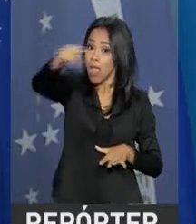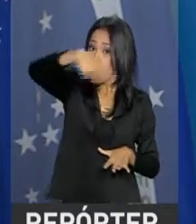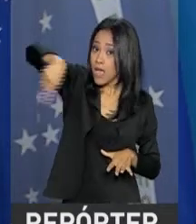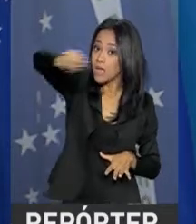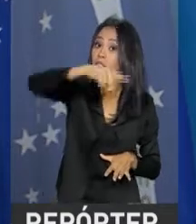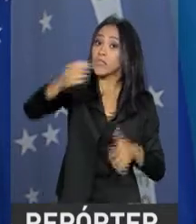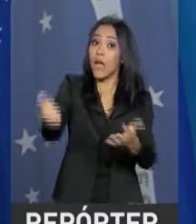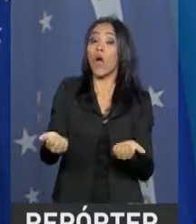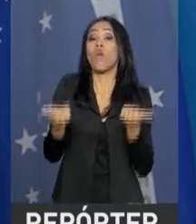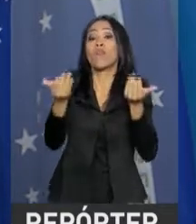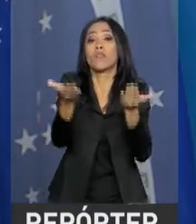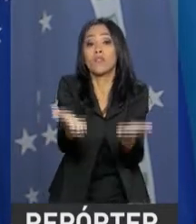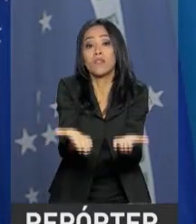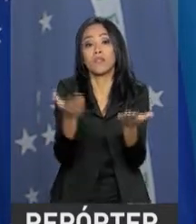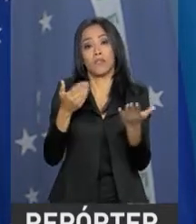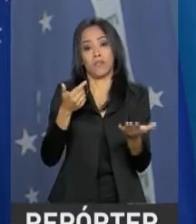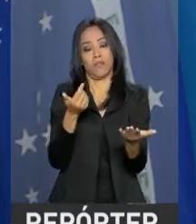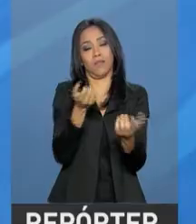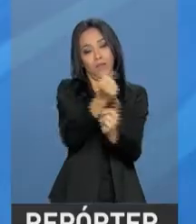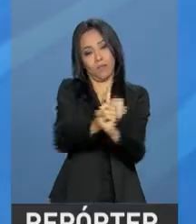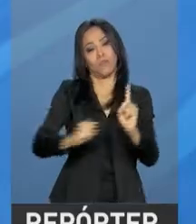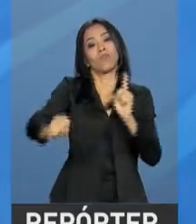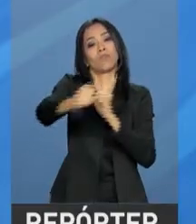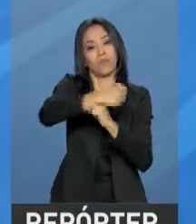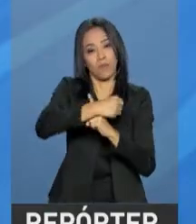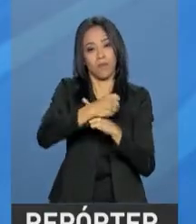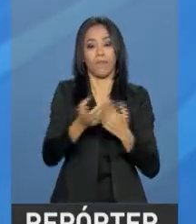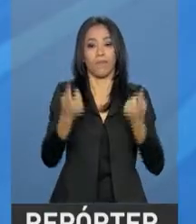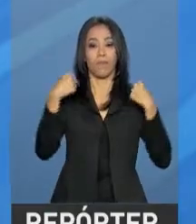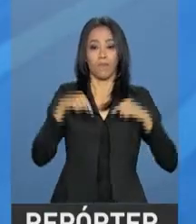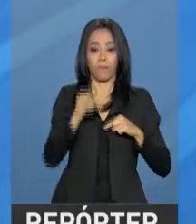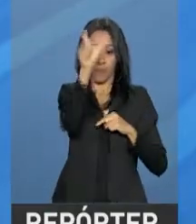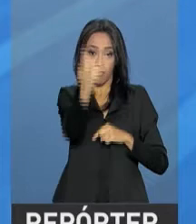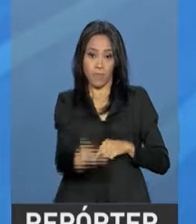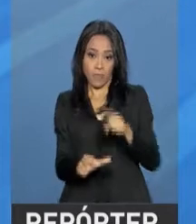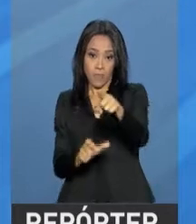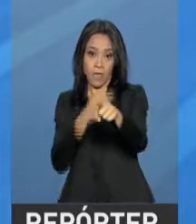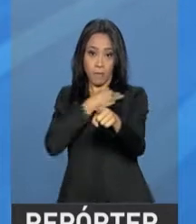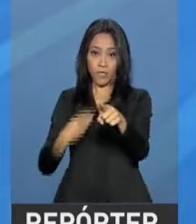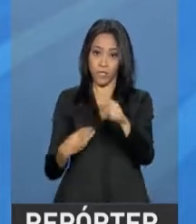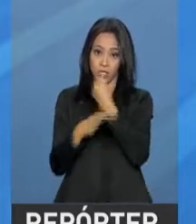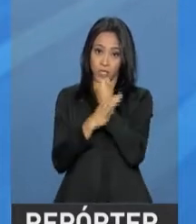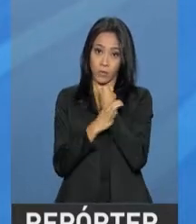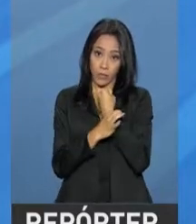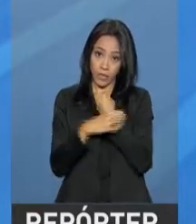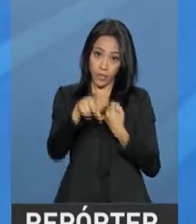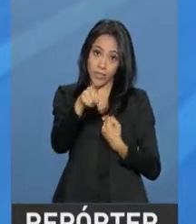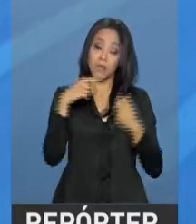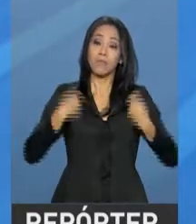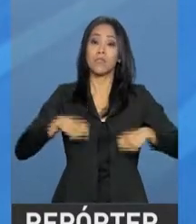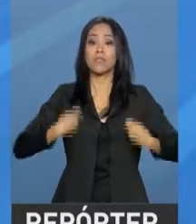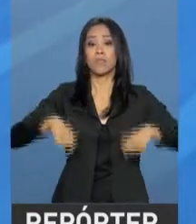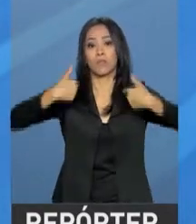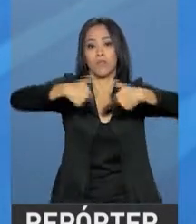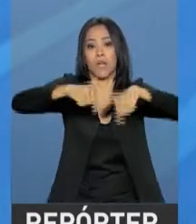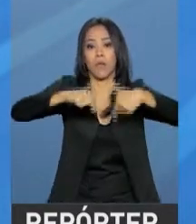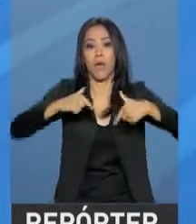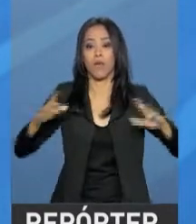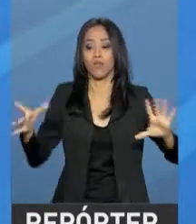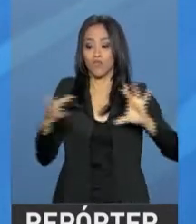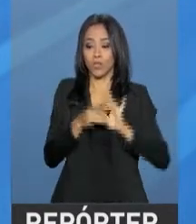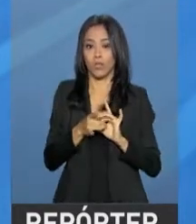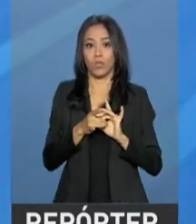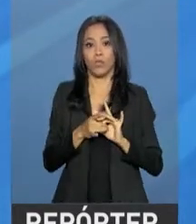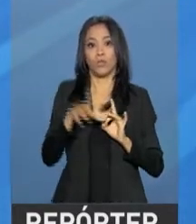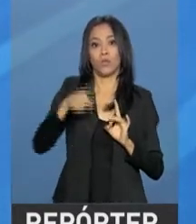serviço social extraordinário para o ministro da segurança pública é preciso ação conjunta do governo e da sociedade